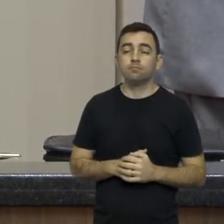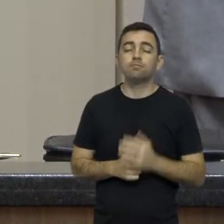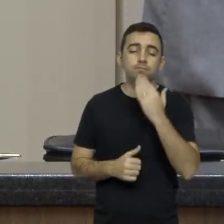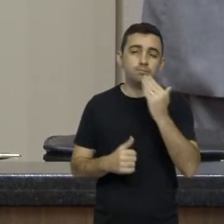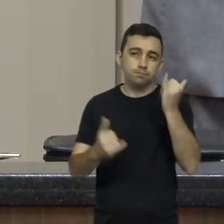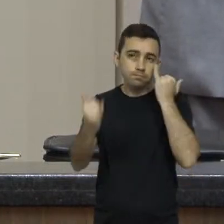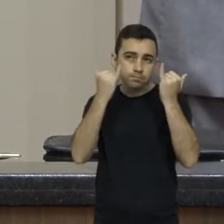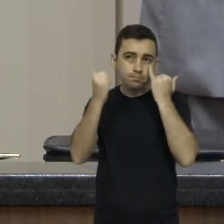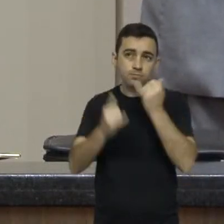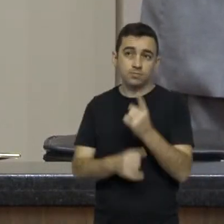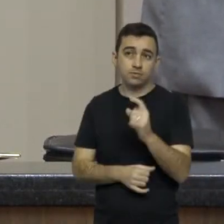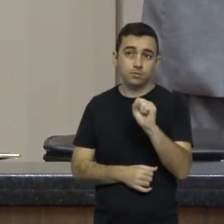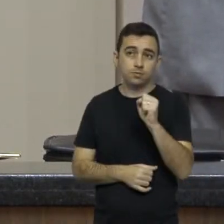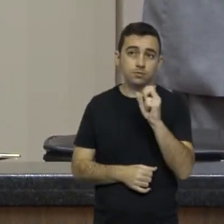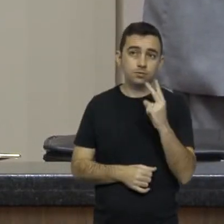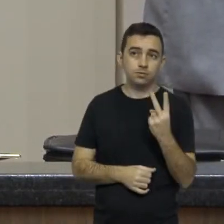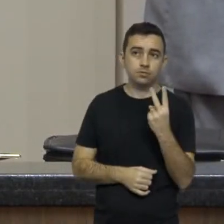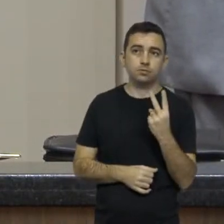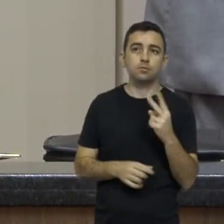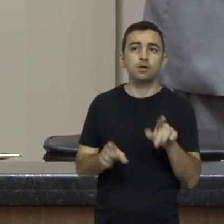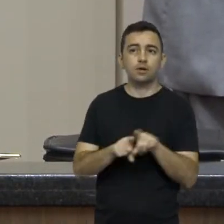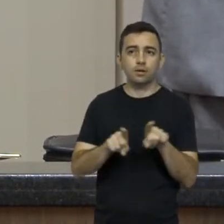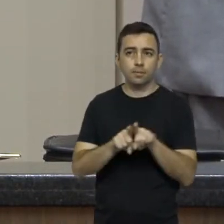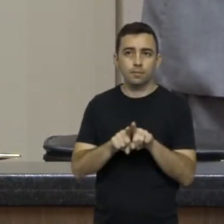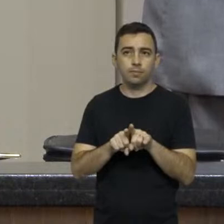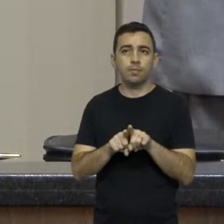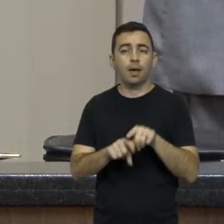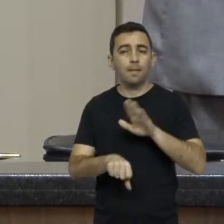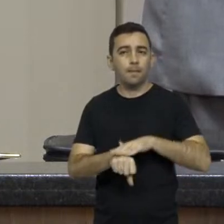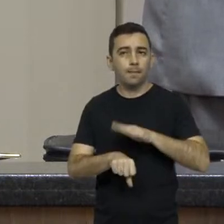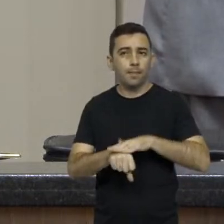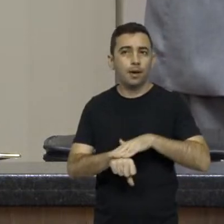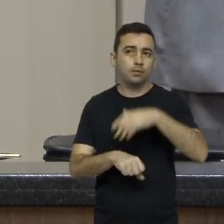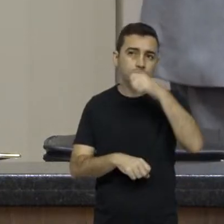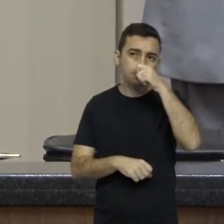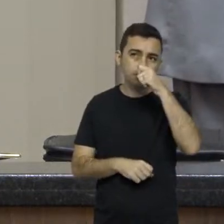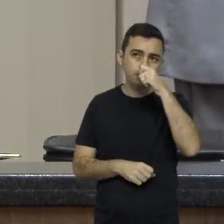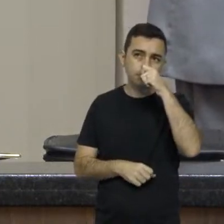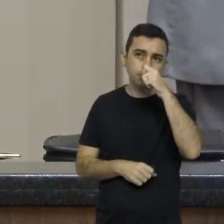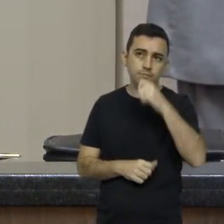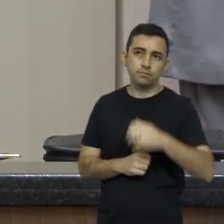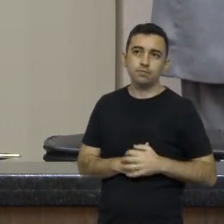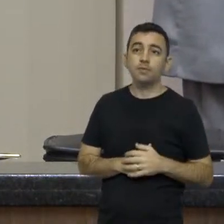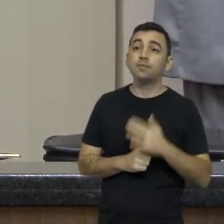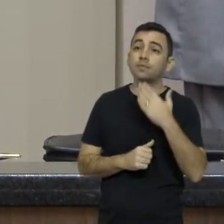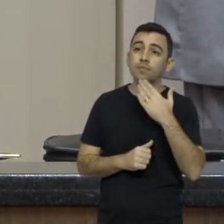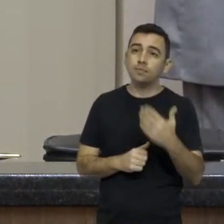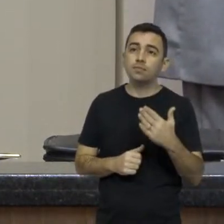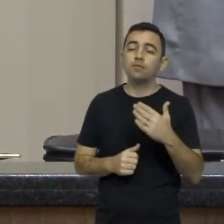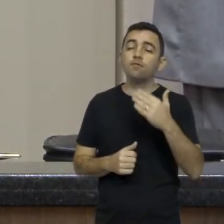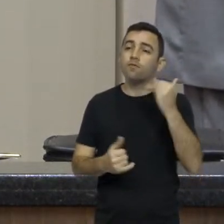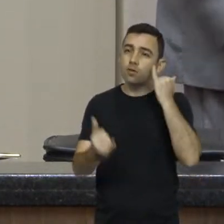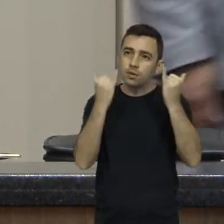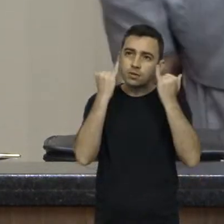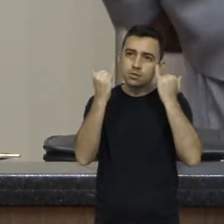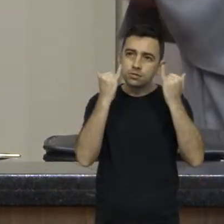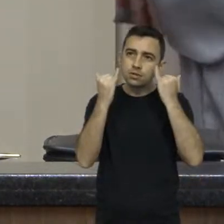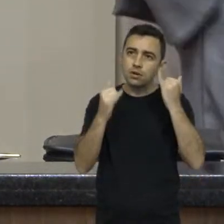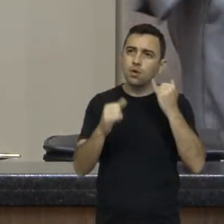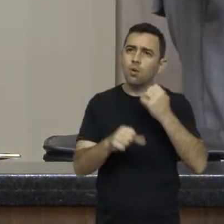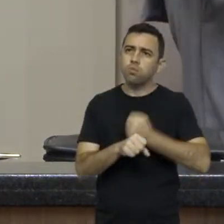informação 182, também de autoria do deputado João Amin, solicita informações acerca das